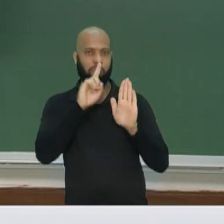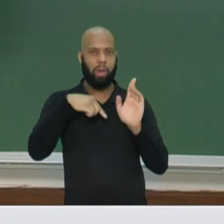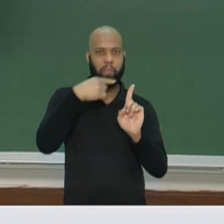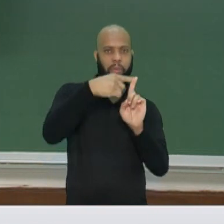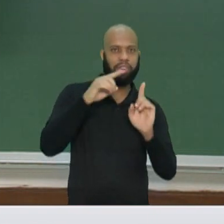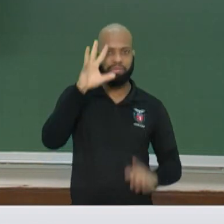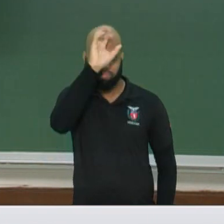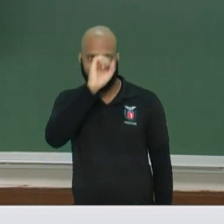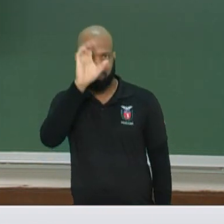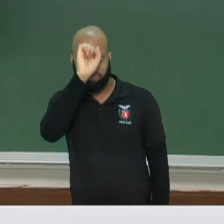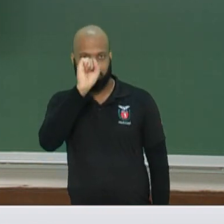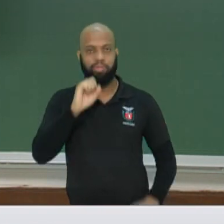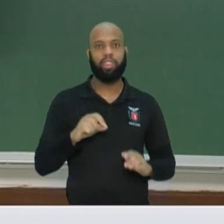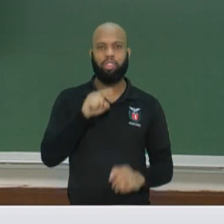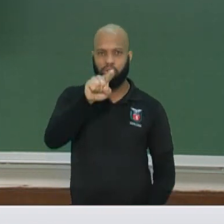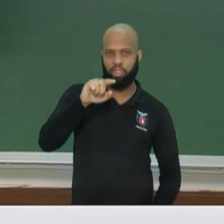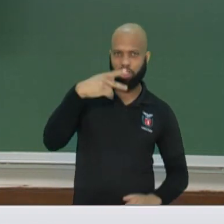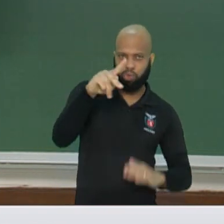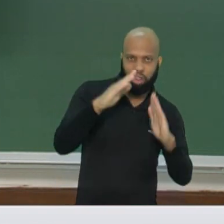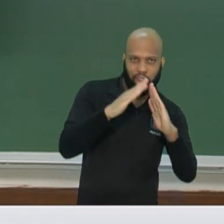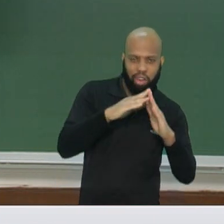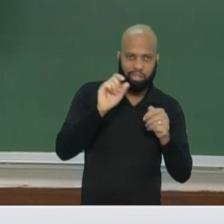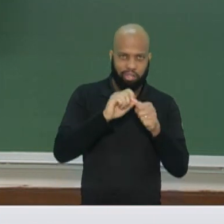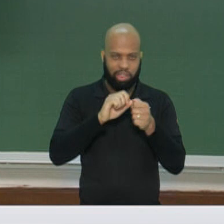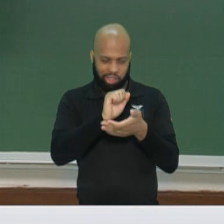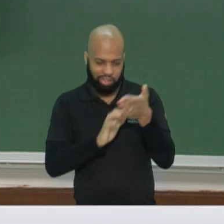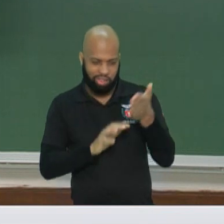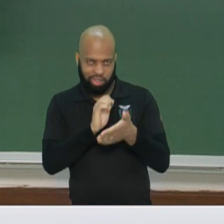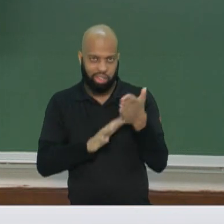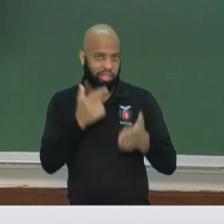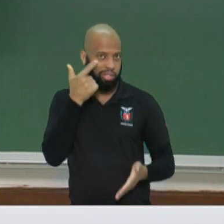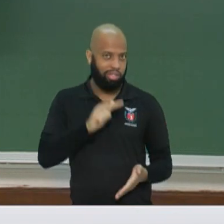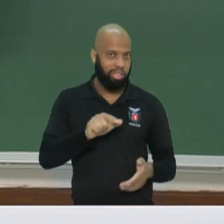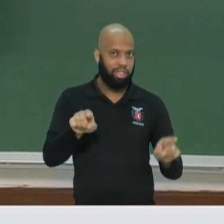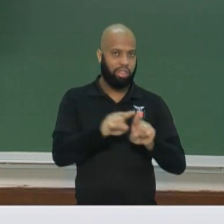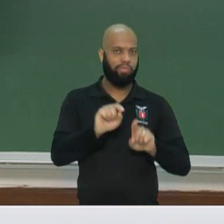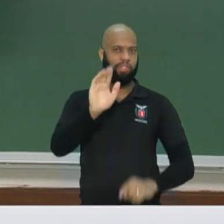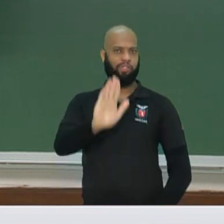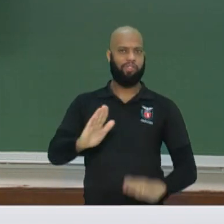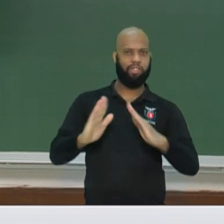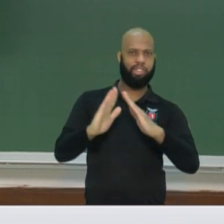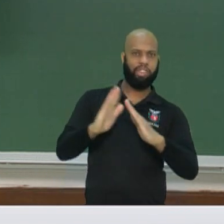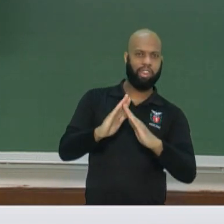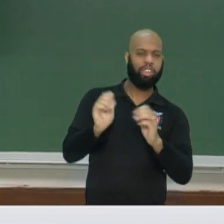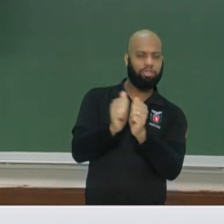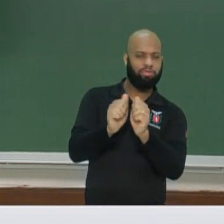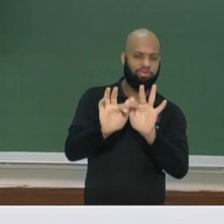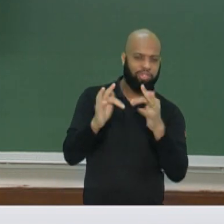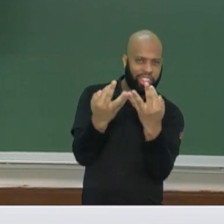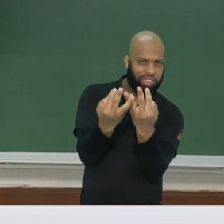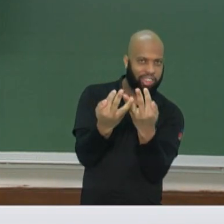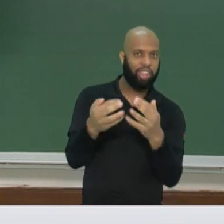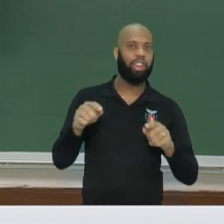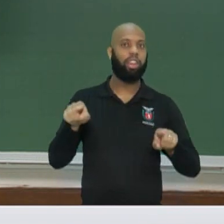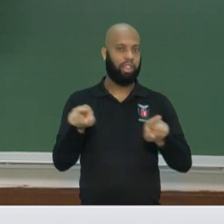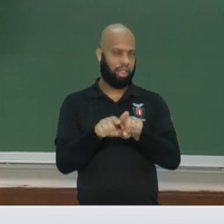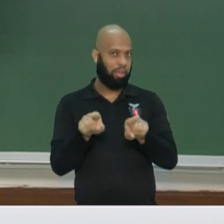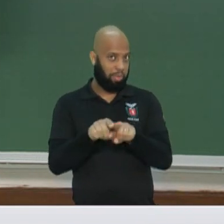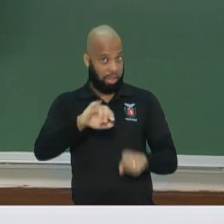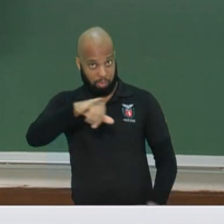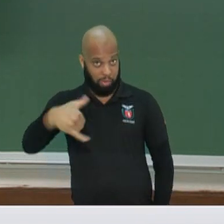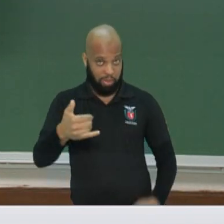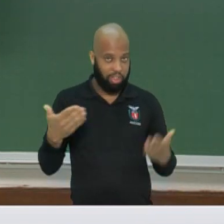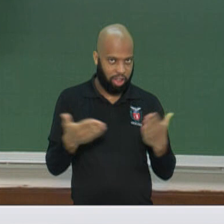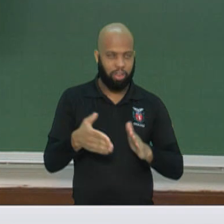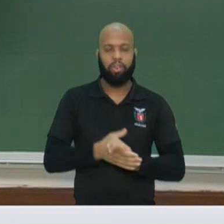bem em casa, bem tranquilo, fazendo as atividades, curtindo a sua casa, a sua família? Aproveita aí!